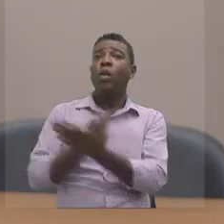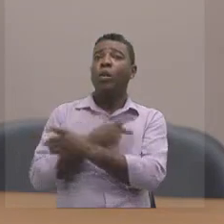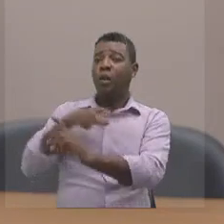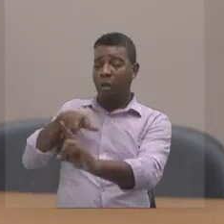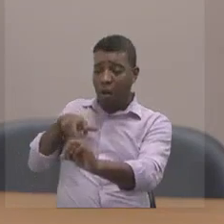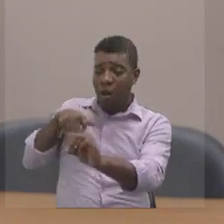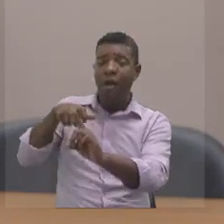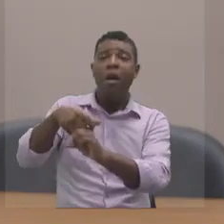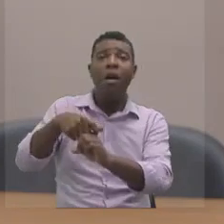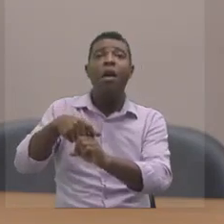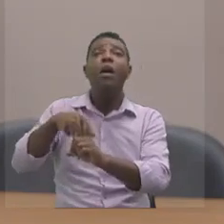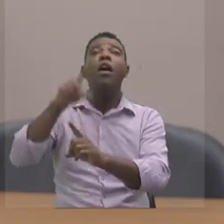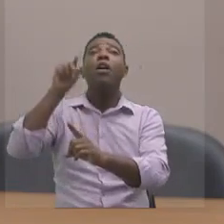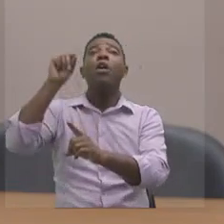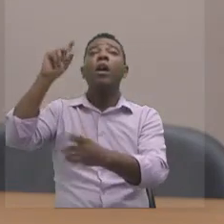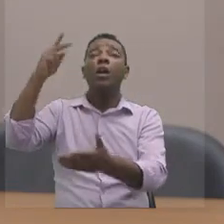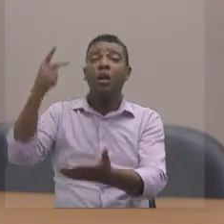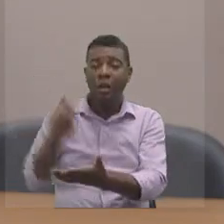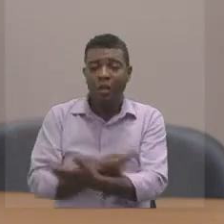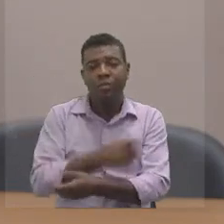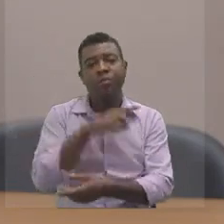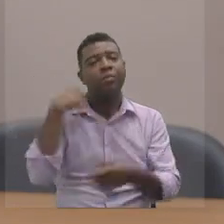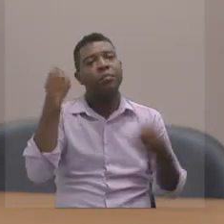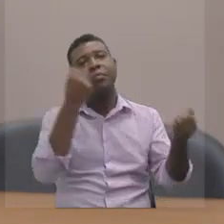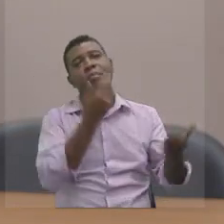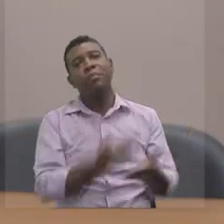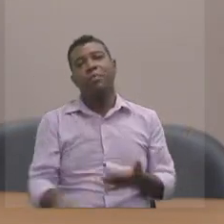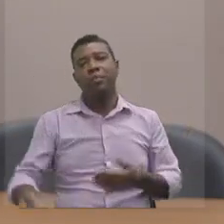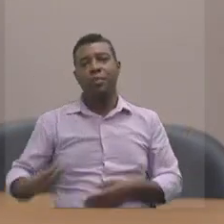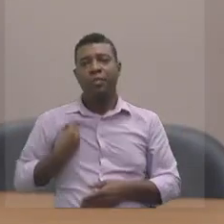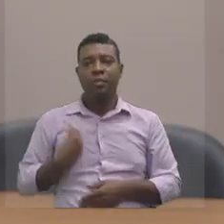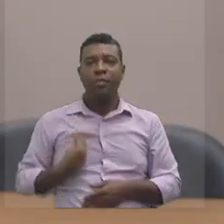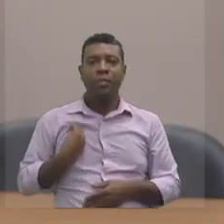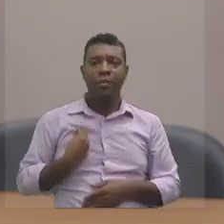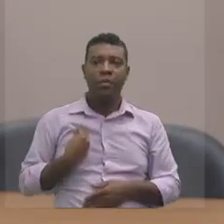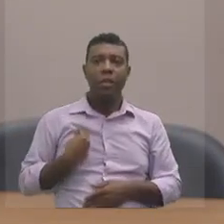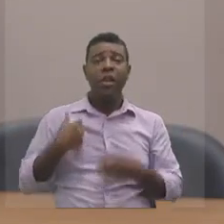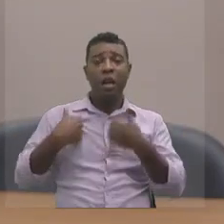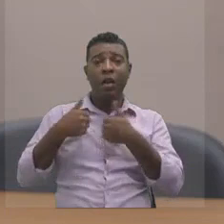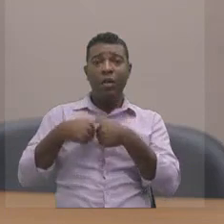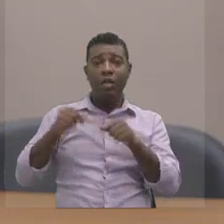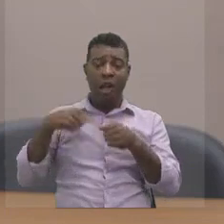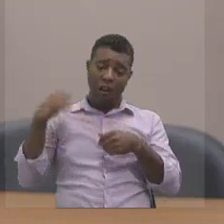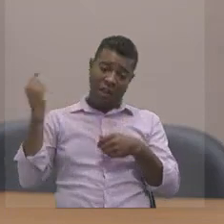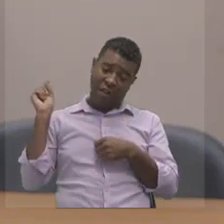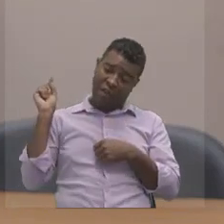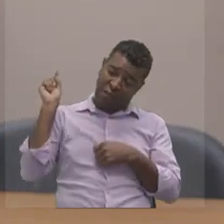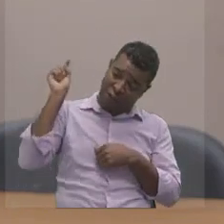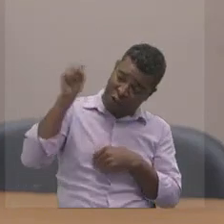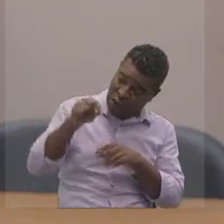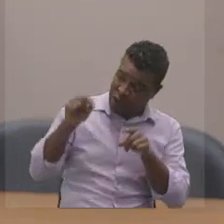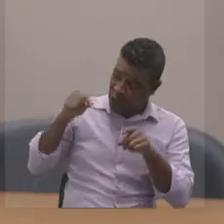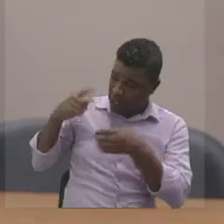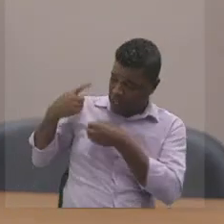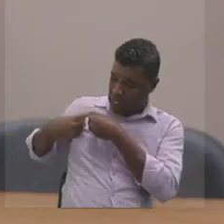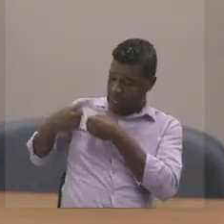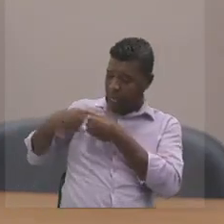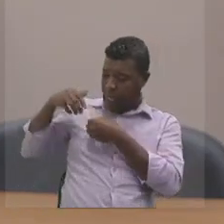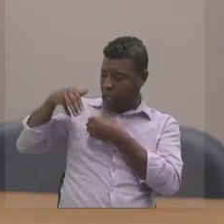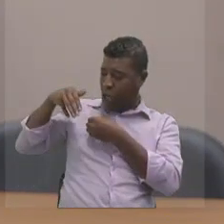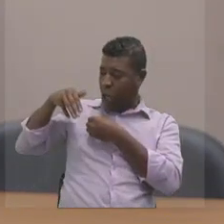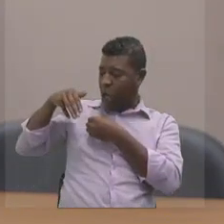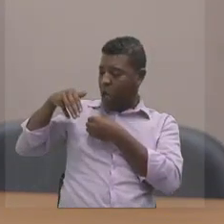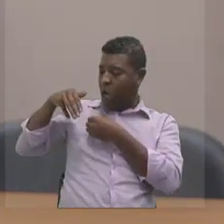essa nossa MG 122 eu vindo da minha cidade de Mato Verde percorri ela até Montes Claros